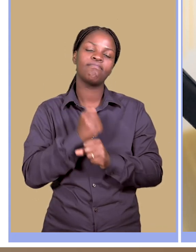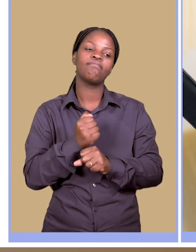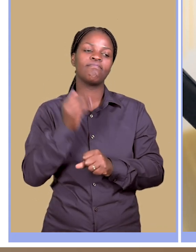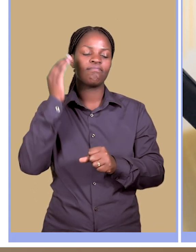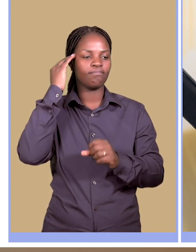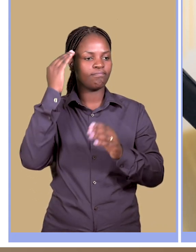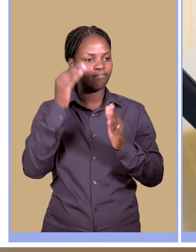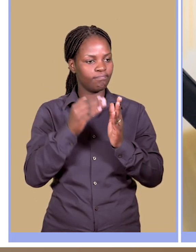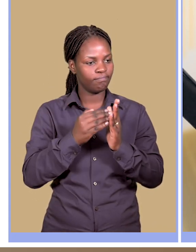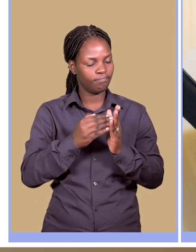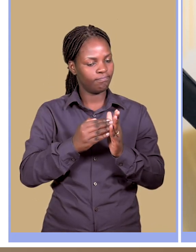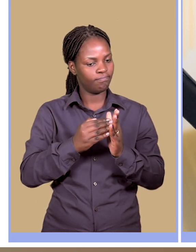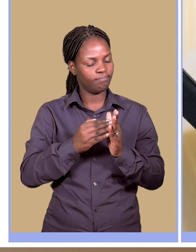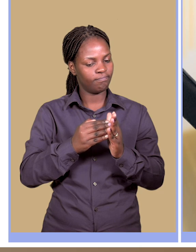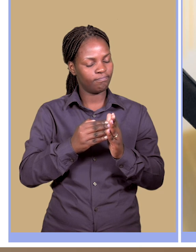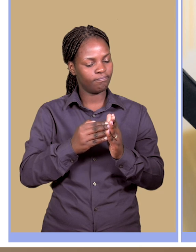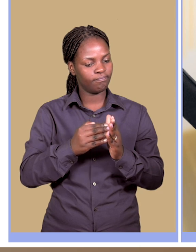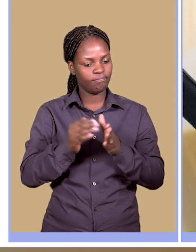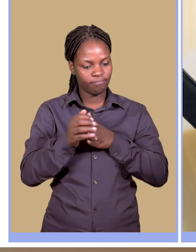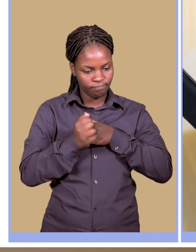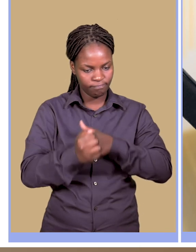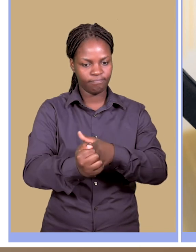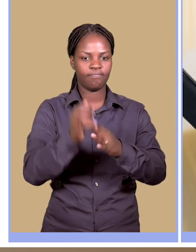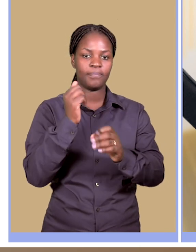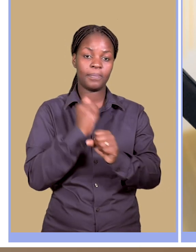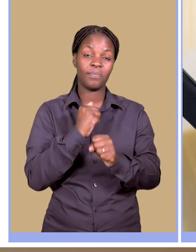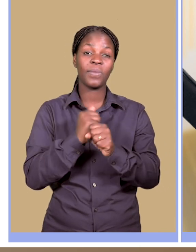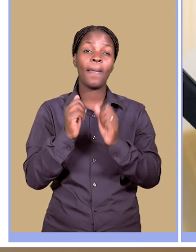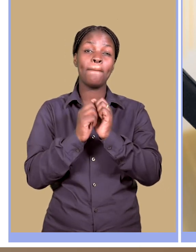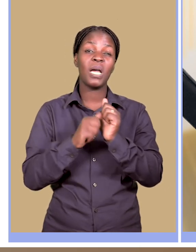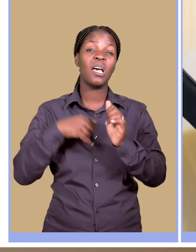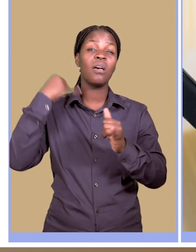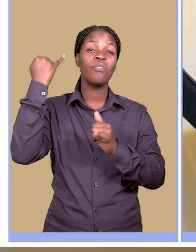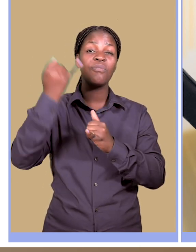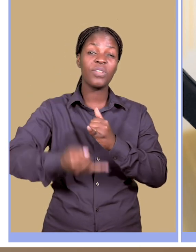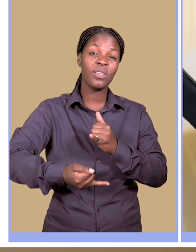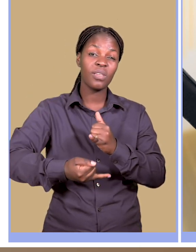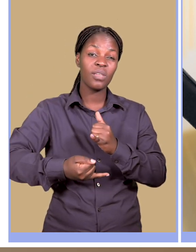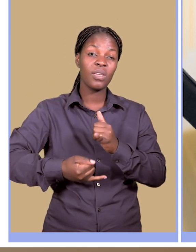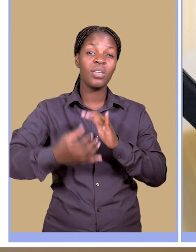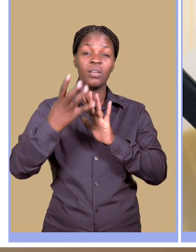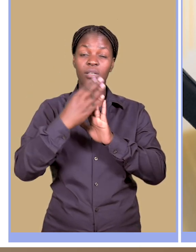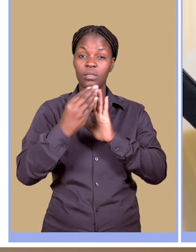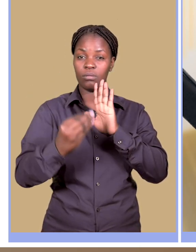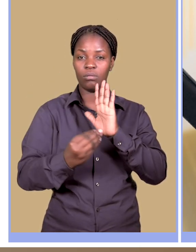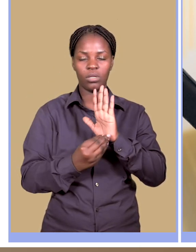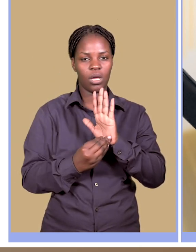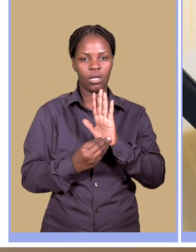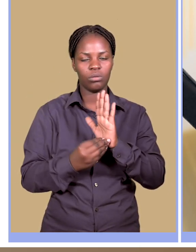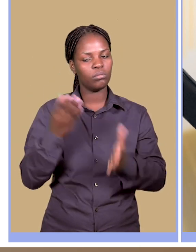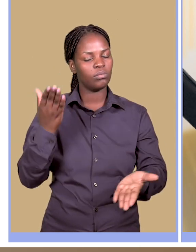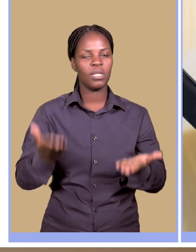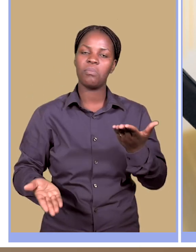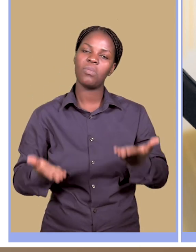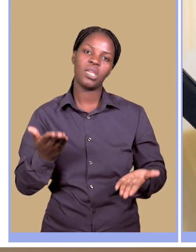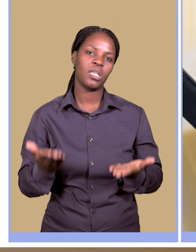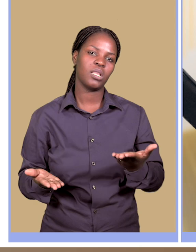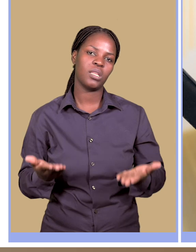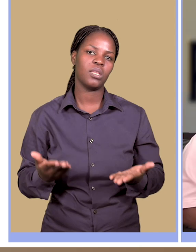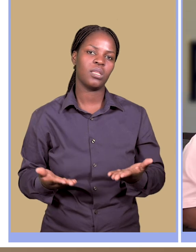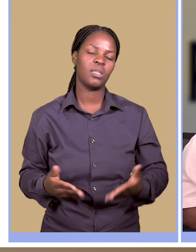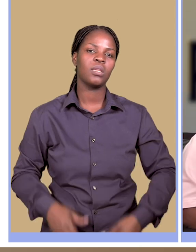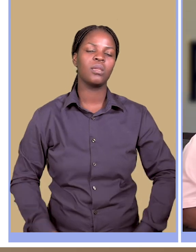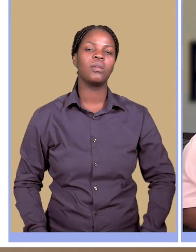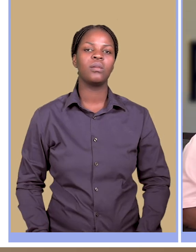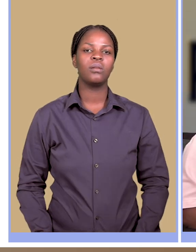que as pessoas façam escolhas informadas, mas no fim do dia, o resultado de fazer as escolhas corretas ou não depende da pessoa que